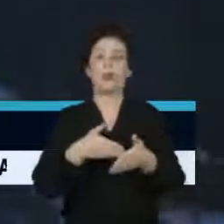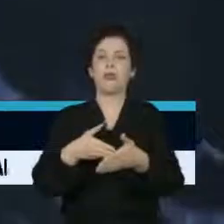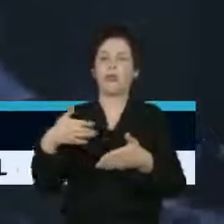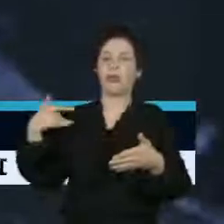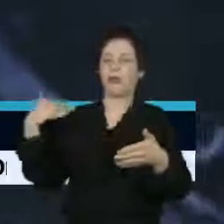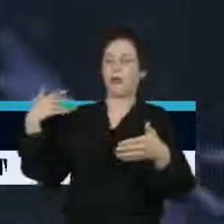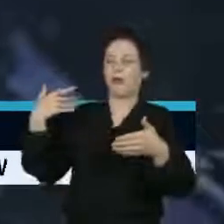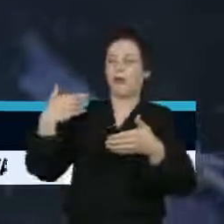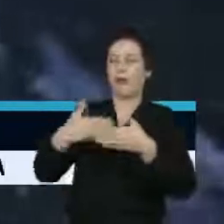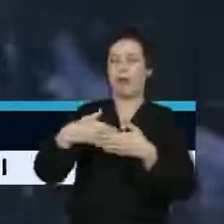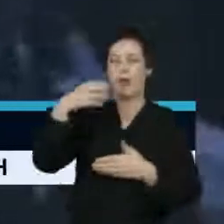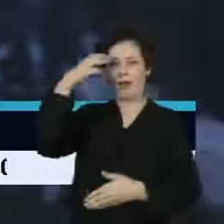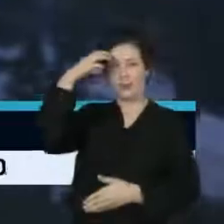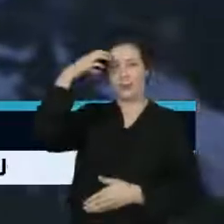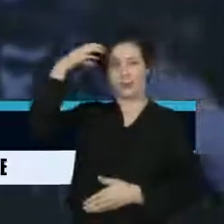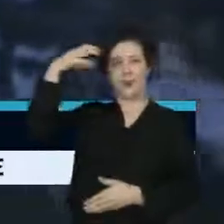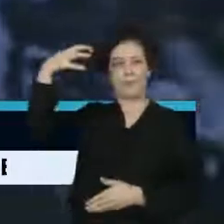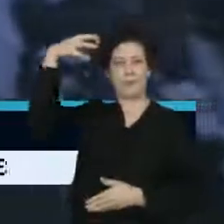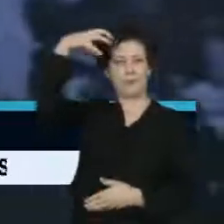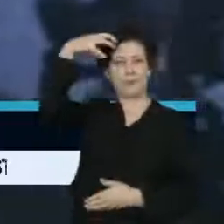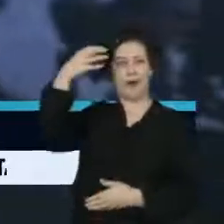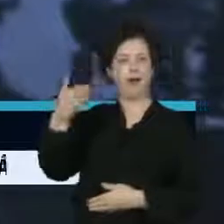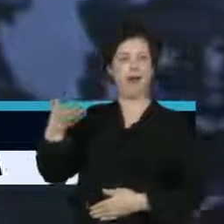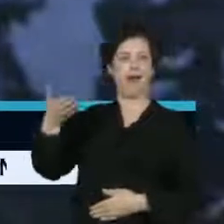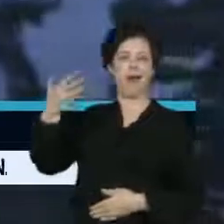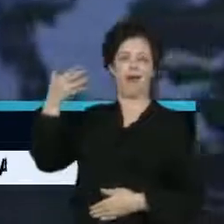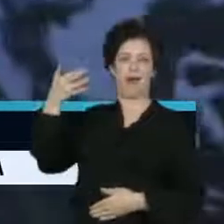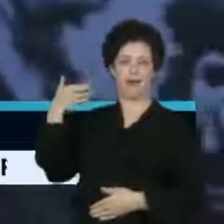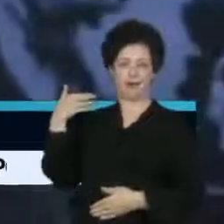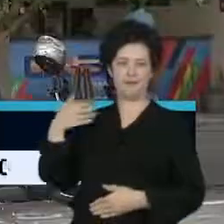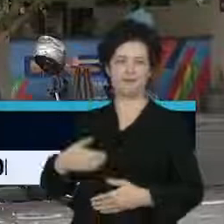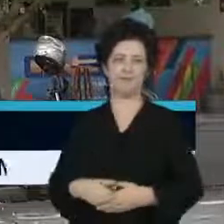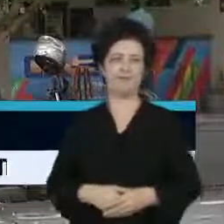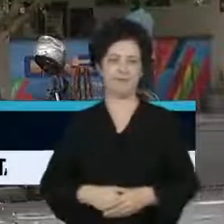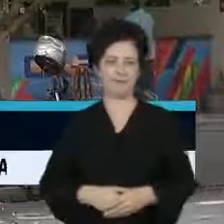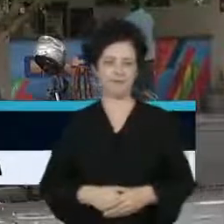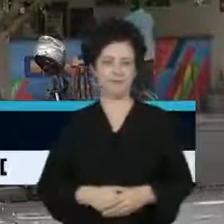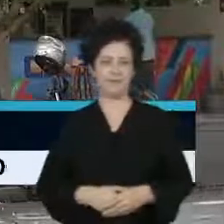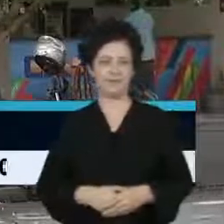vêm desde a época em que o Brasil era governado por uma monarquia.